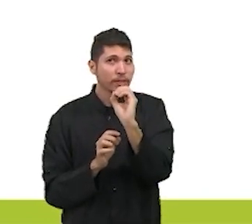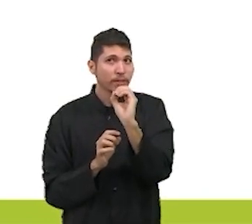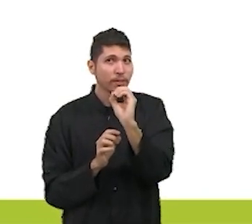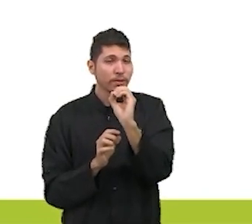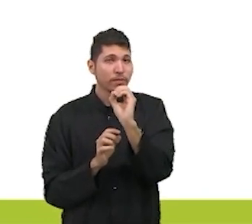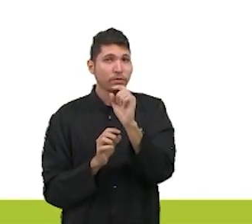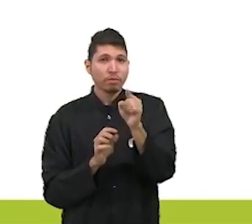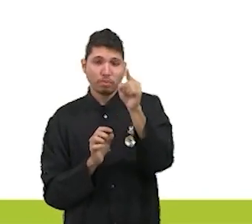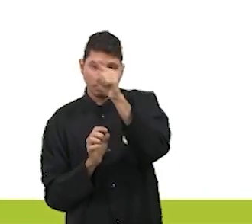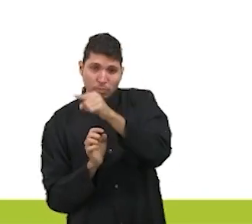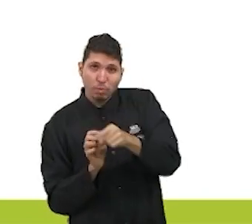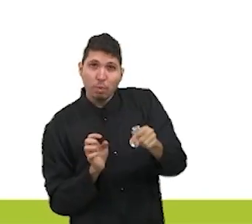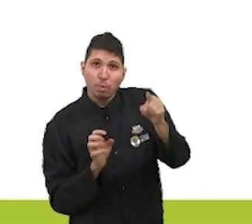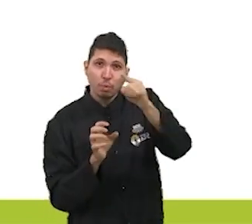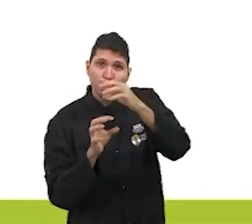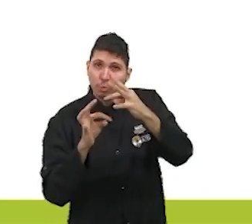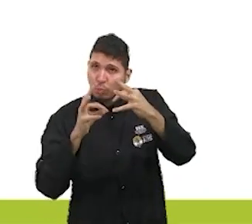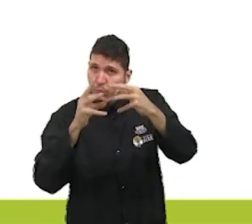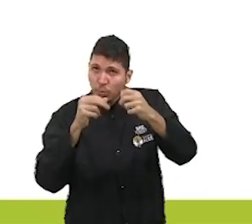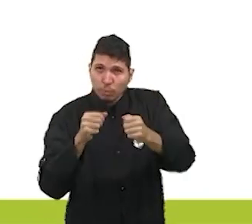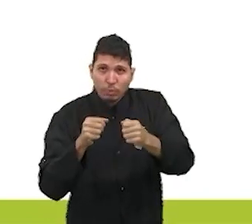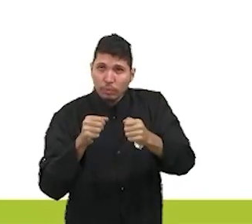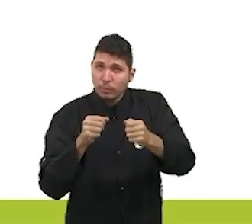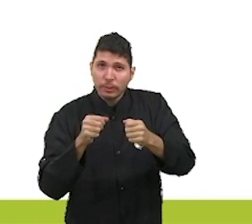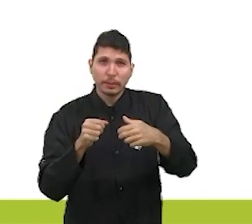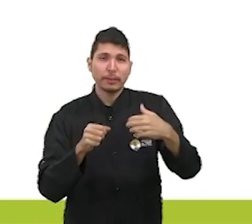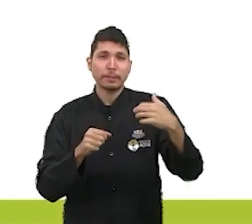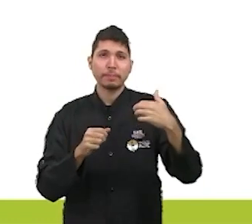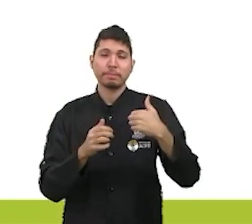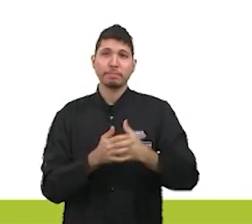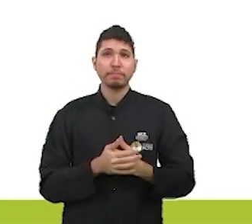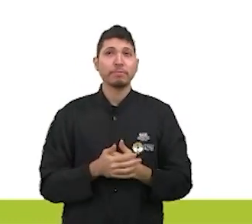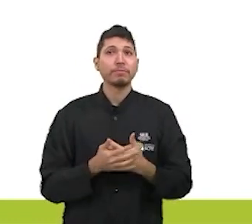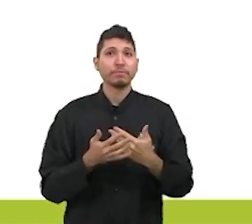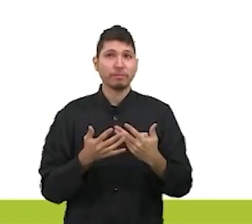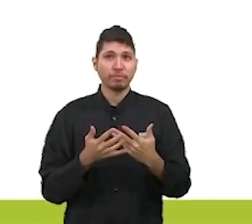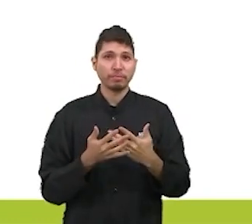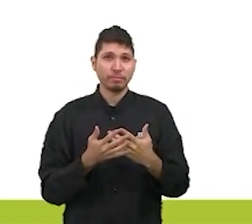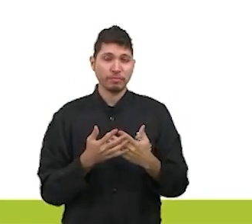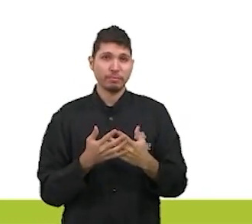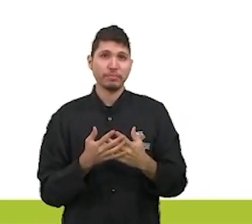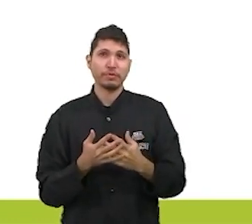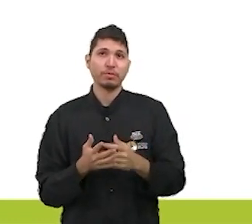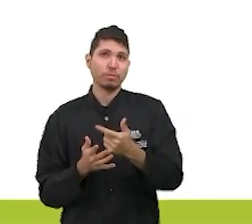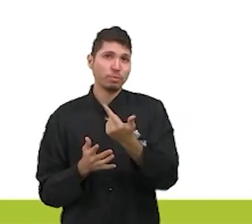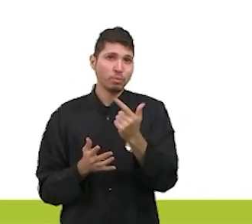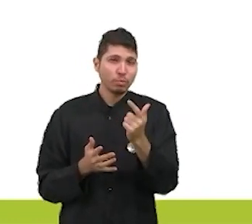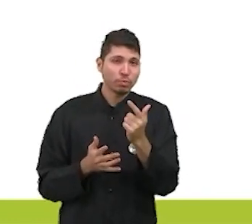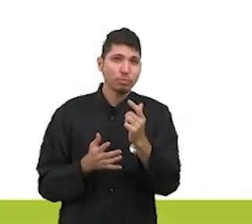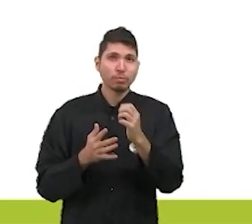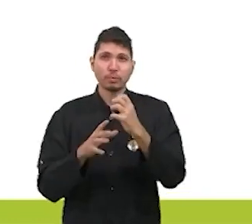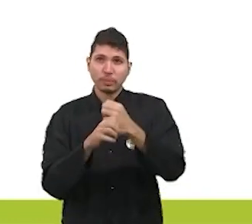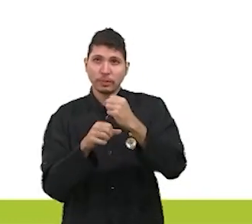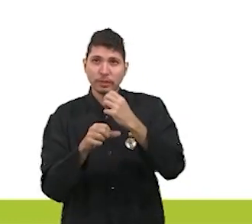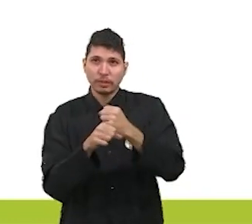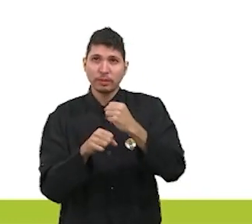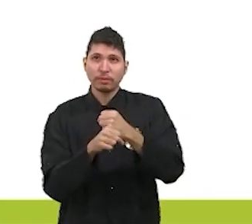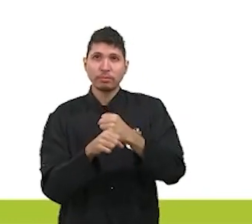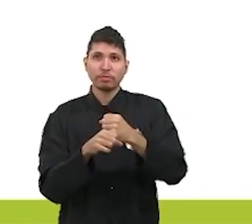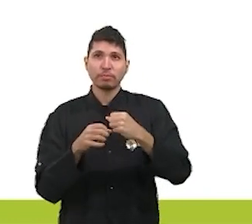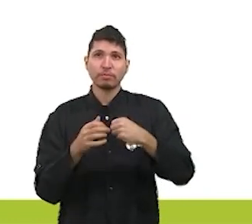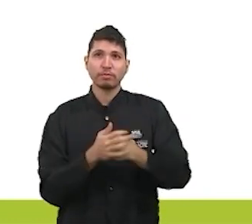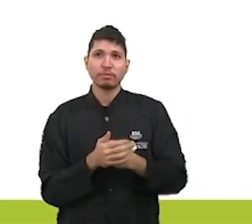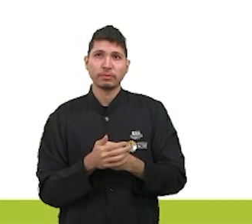é 360, então cada pedacinho vale 90. Se ele dividir isso aqui ao meio, tá? Eu vou ter 45 no